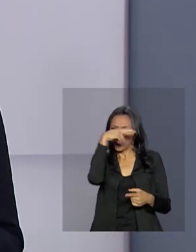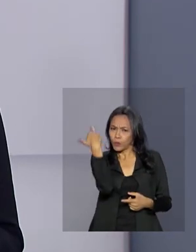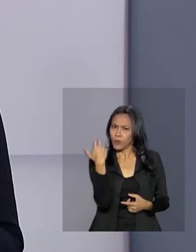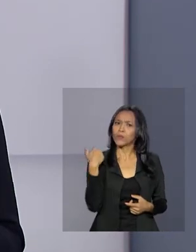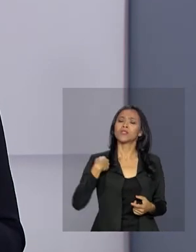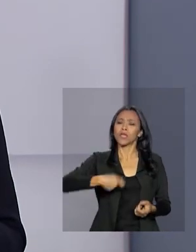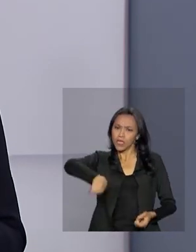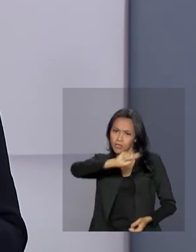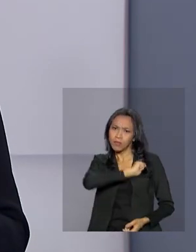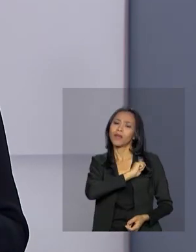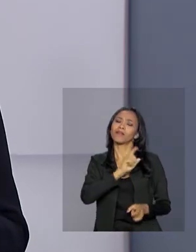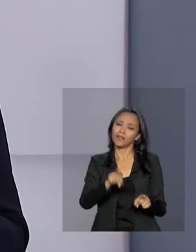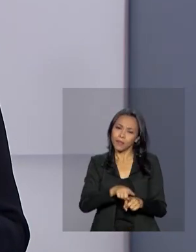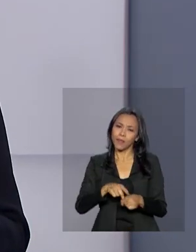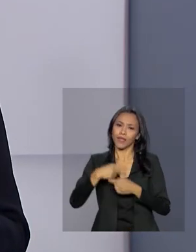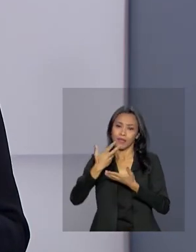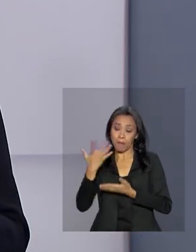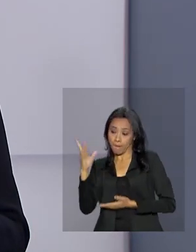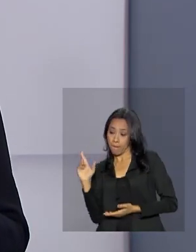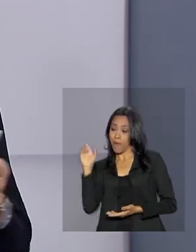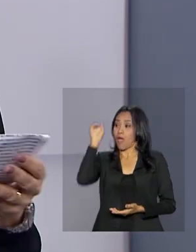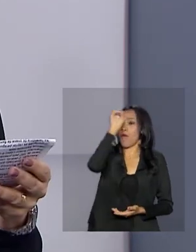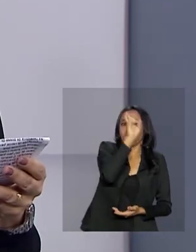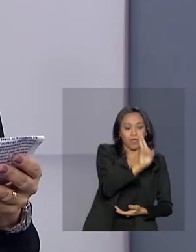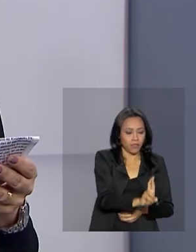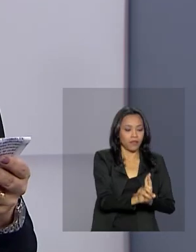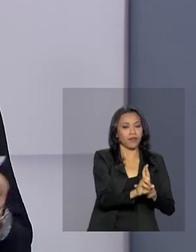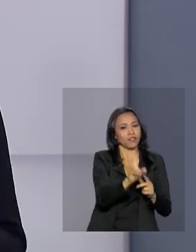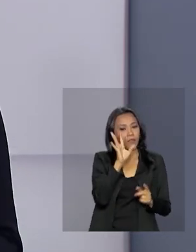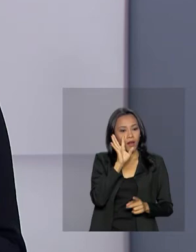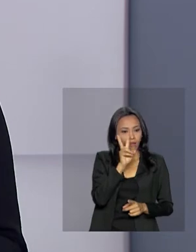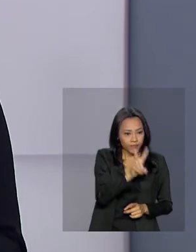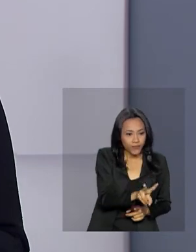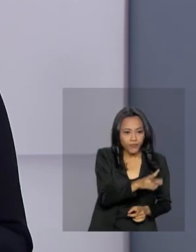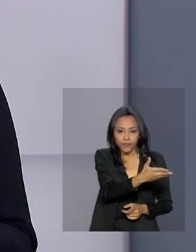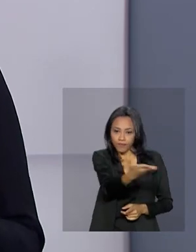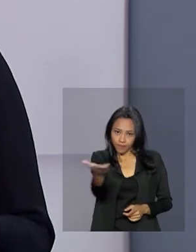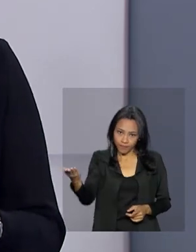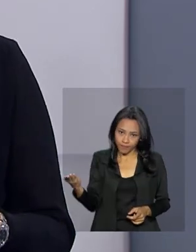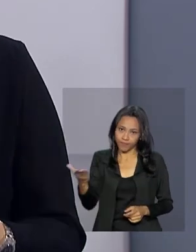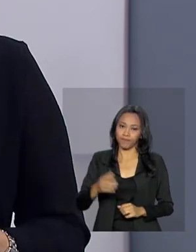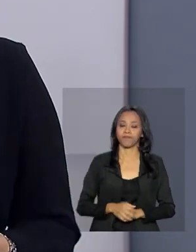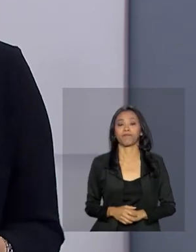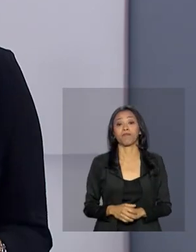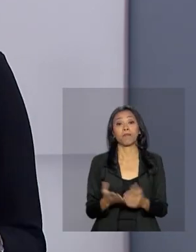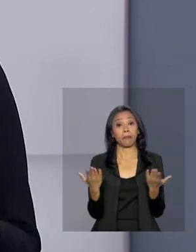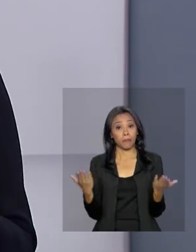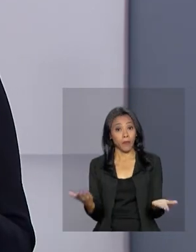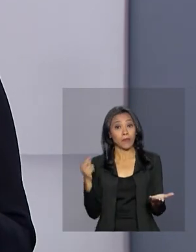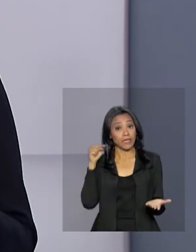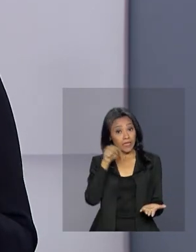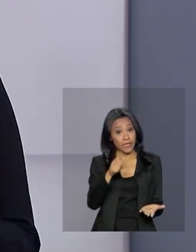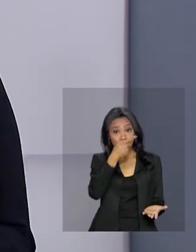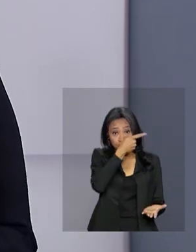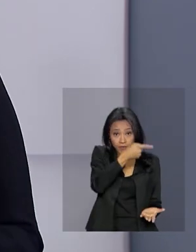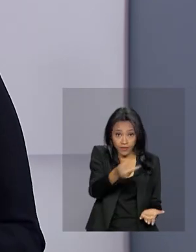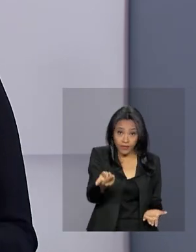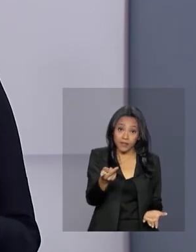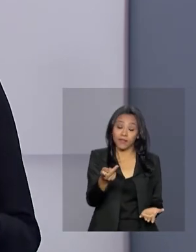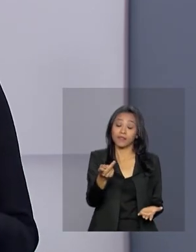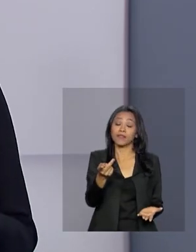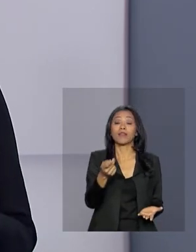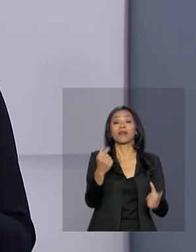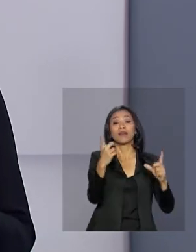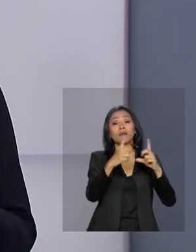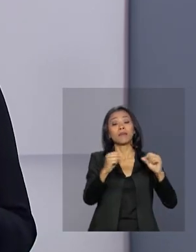Espanha também mandaram representantes para acompanharem a posse de Benítez. E olha, durante a visita a Brasília em